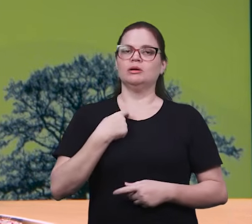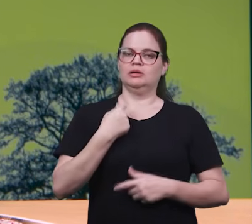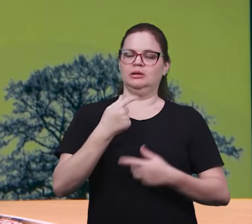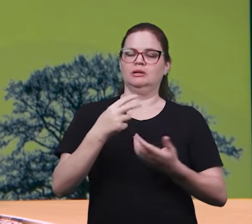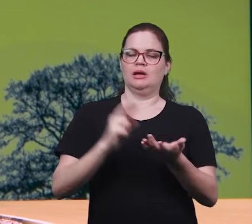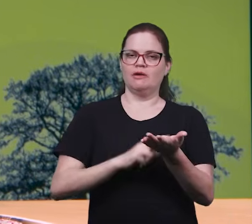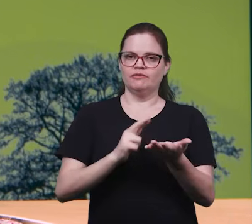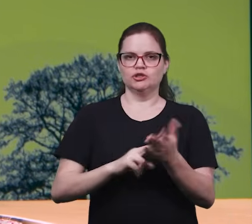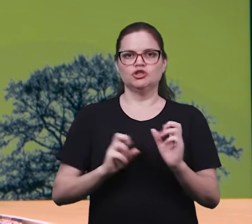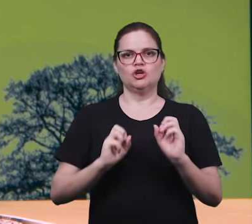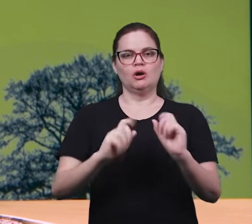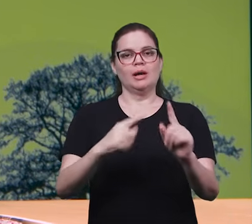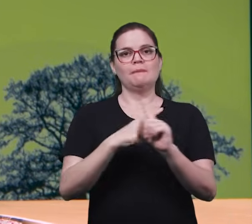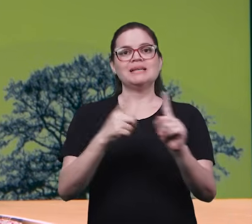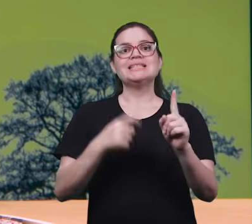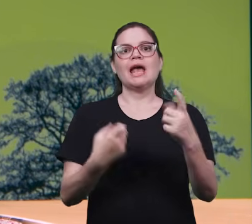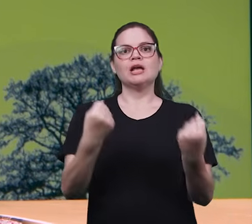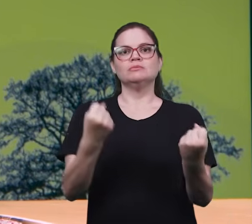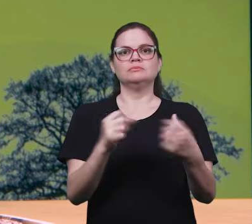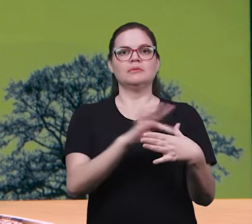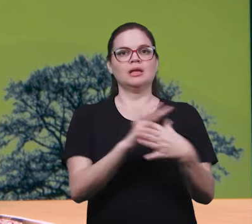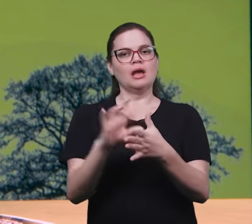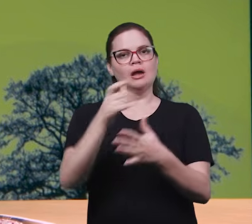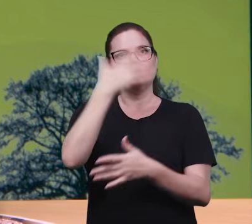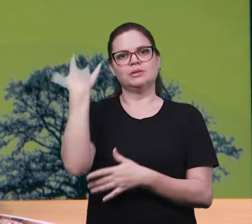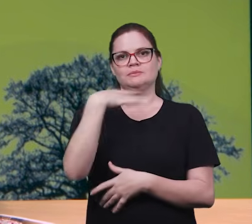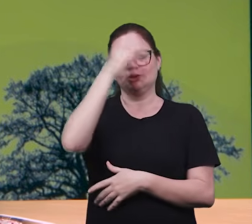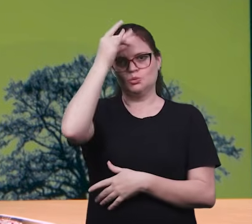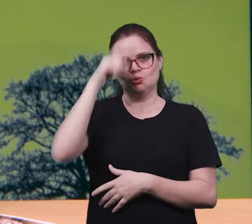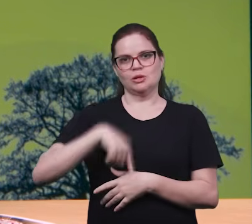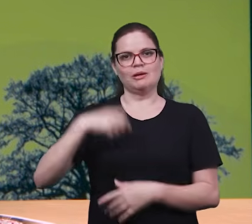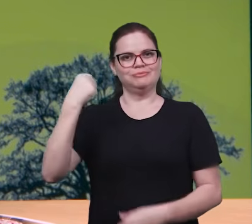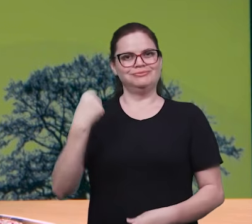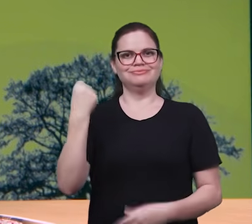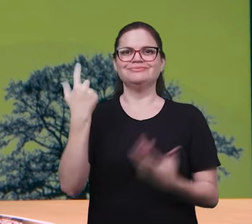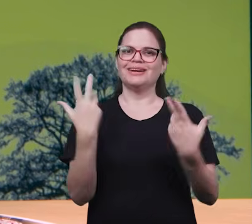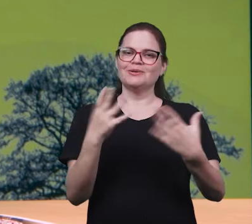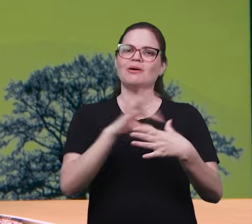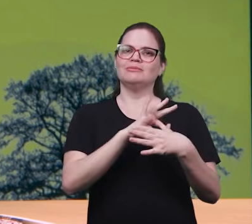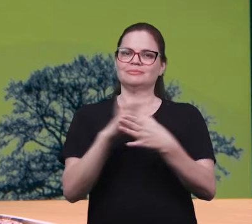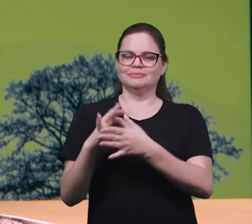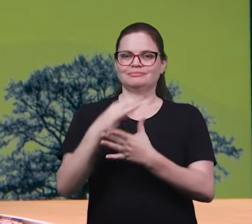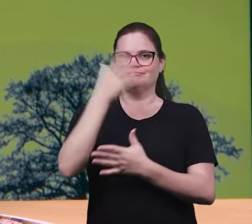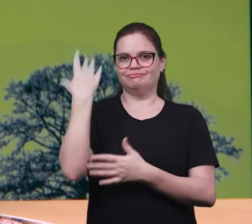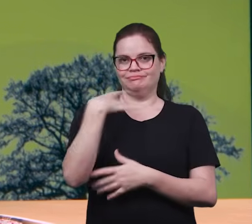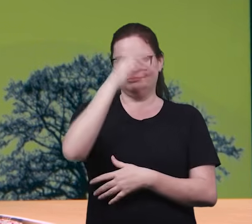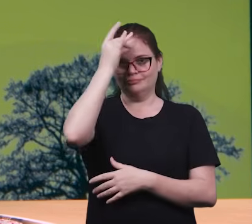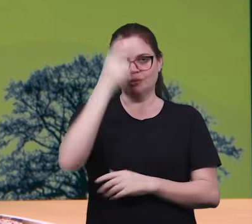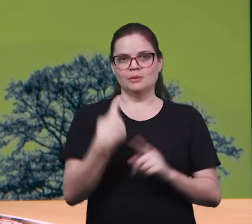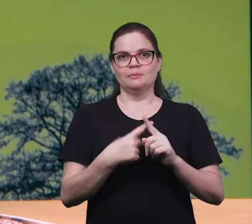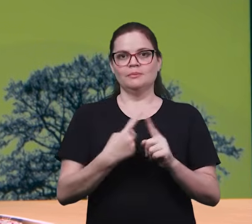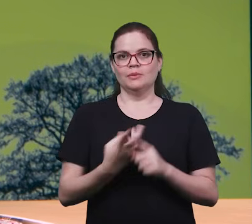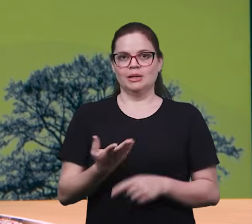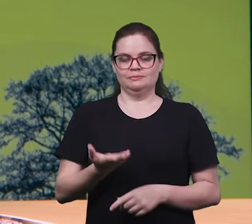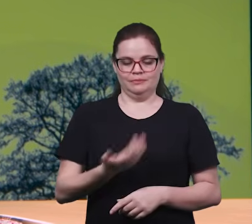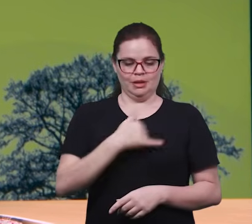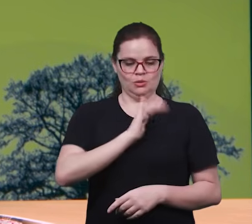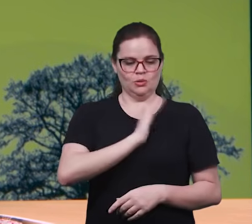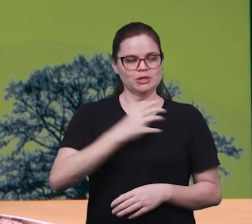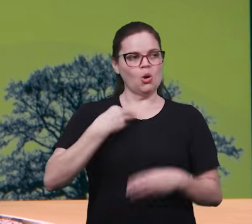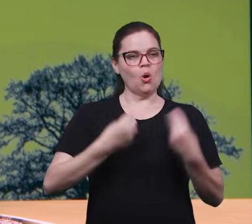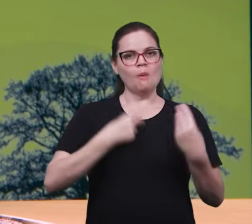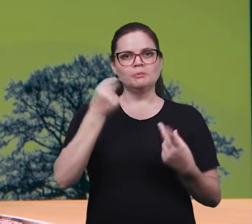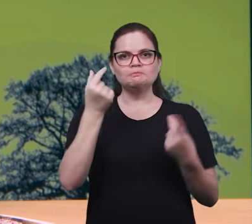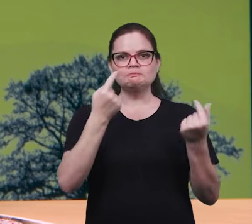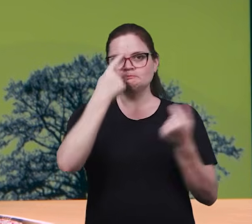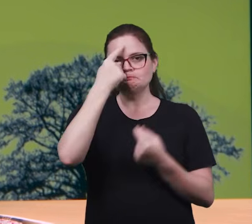presença do Espírito Santo eu nada poderia fazer. Né? Aqui toda a criatividade não entra no coração de ninguém sem a ação do